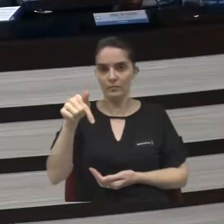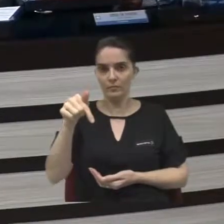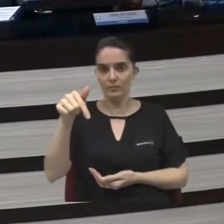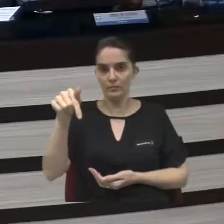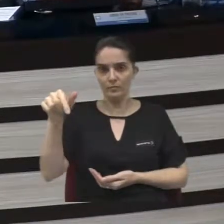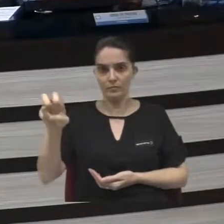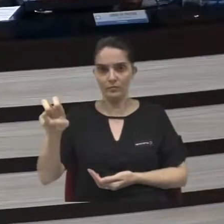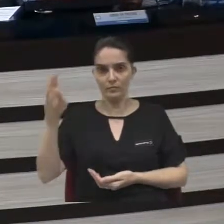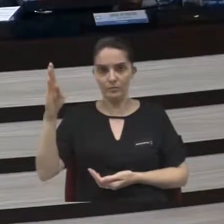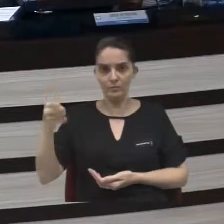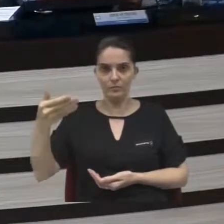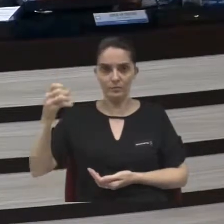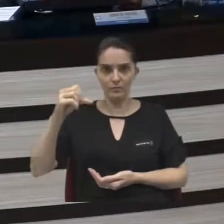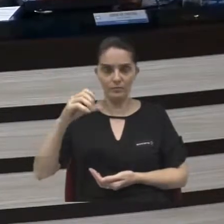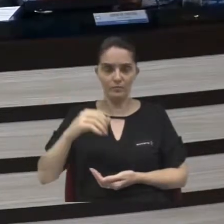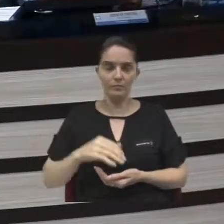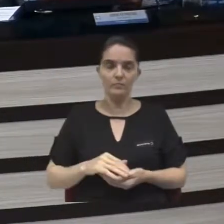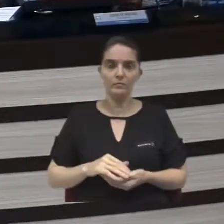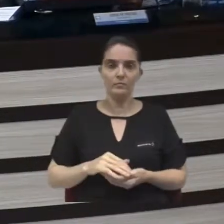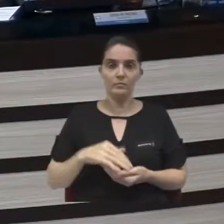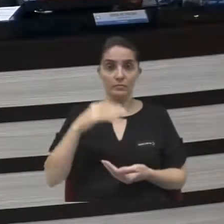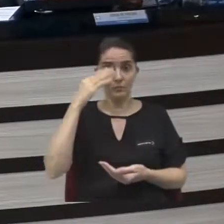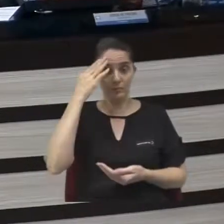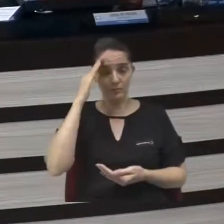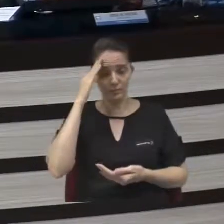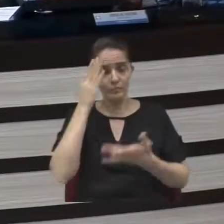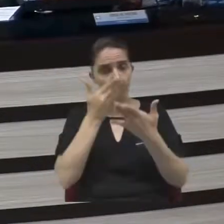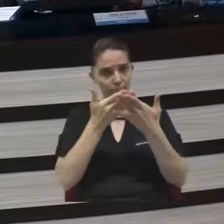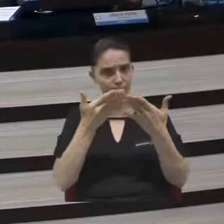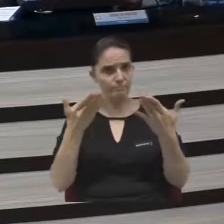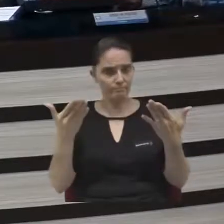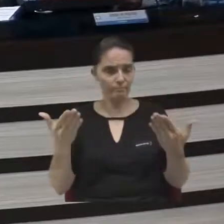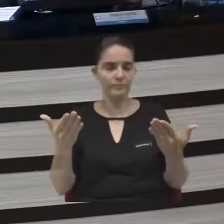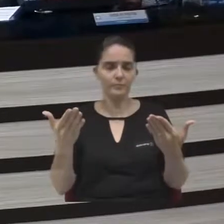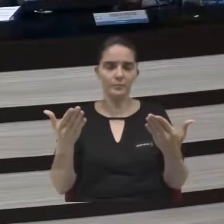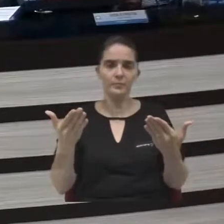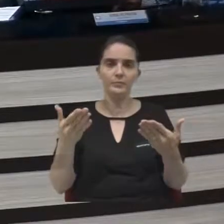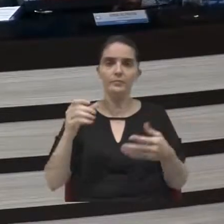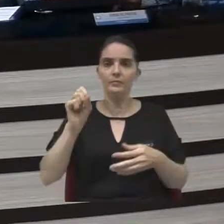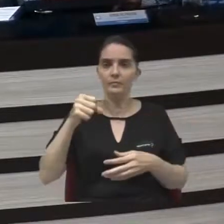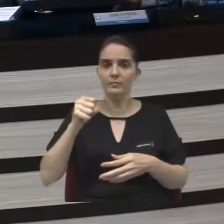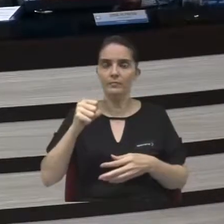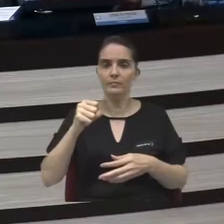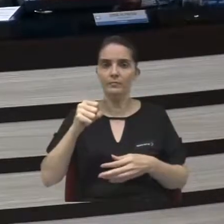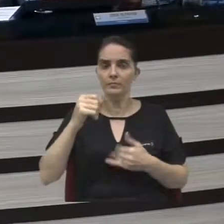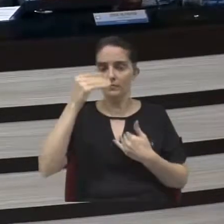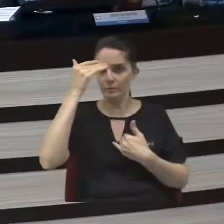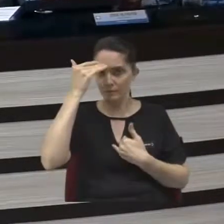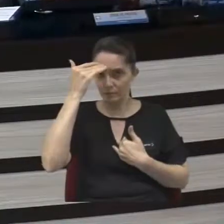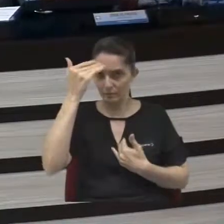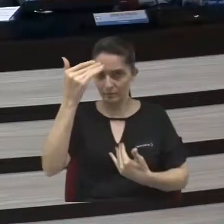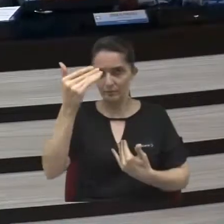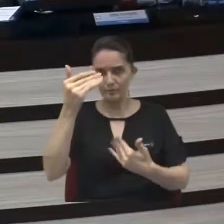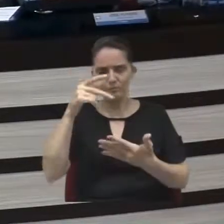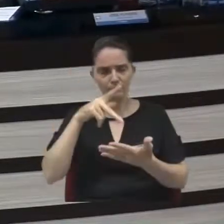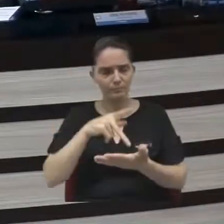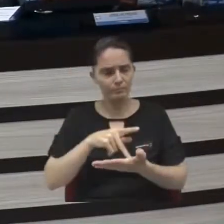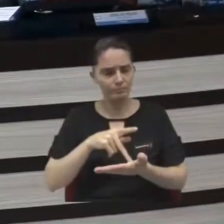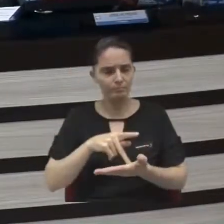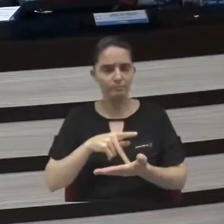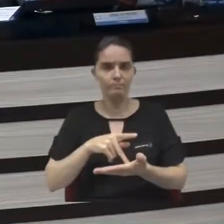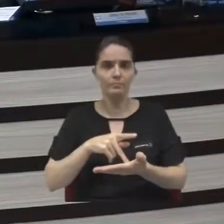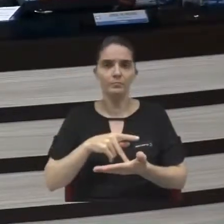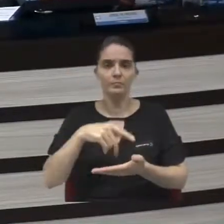16.785/19. Certa do entendimento e compreensão de Vossa Excelência, apresento nesse ensejo meus protestos de alta estima e